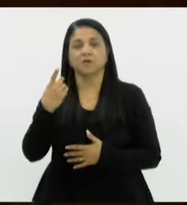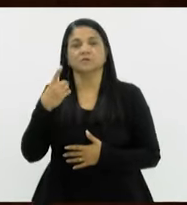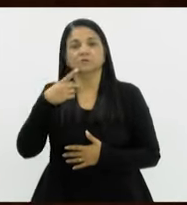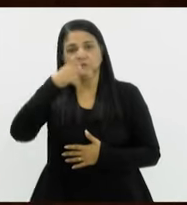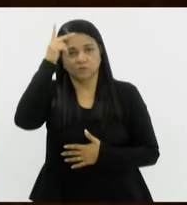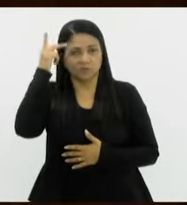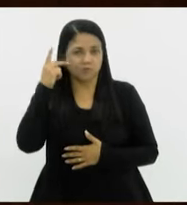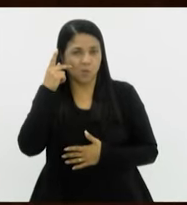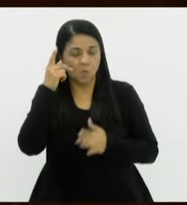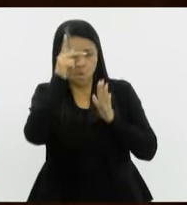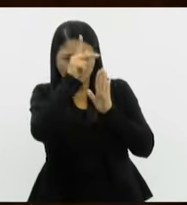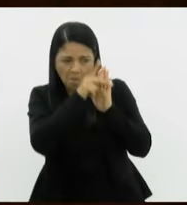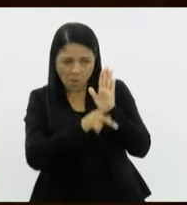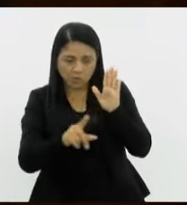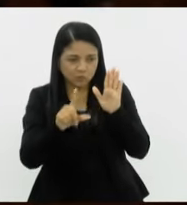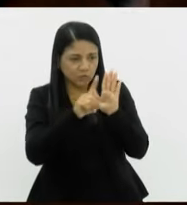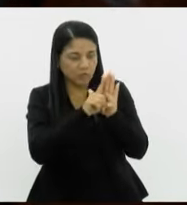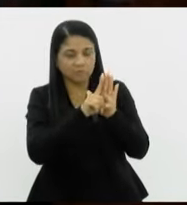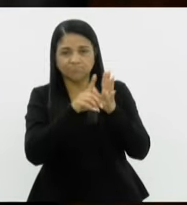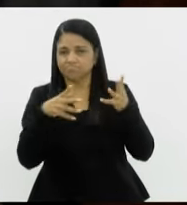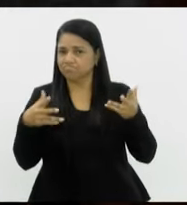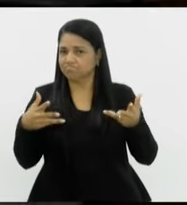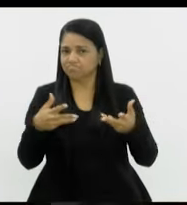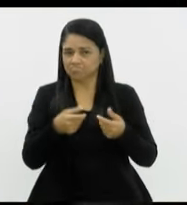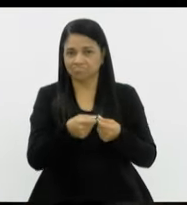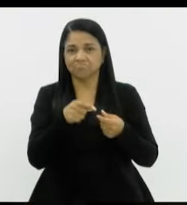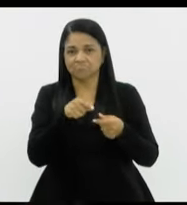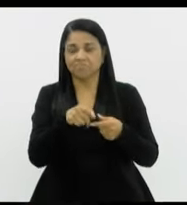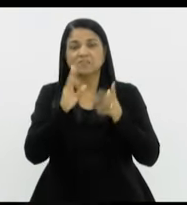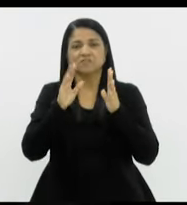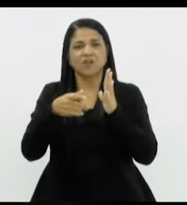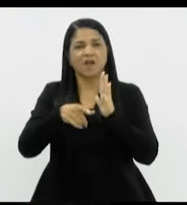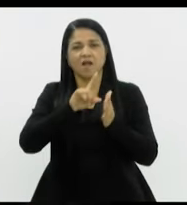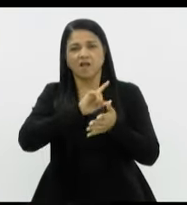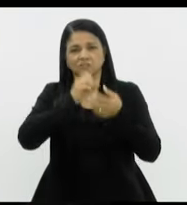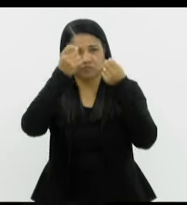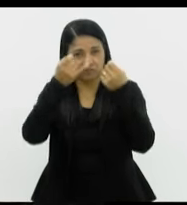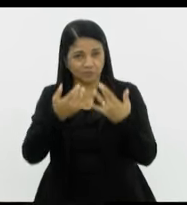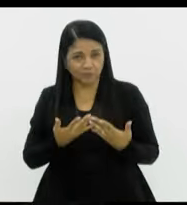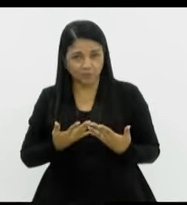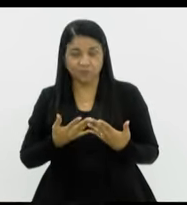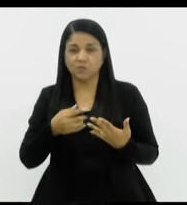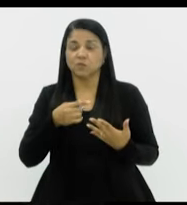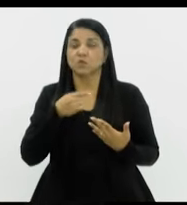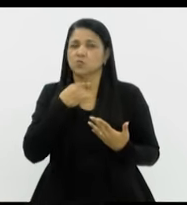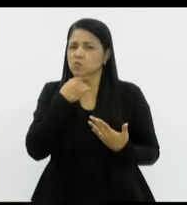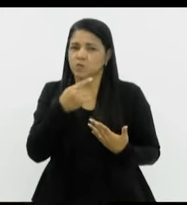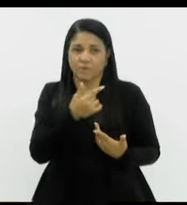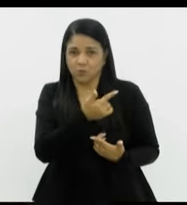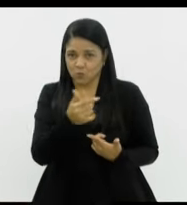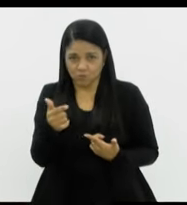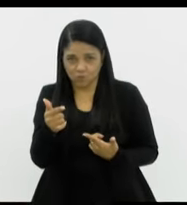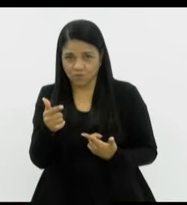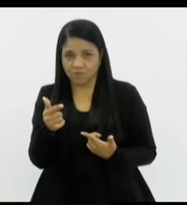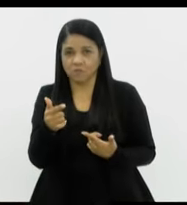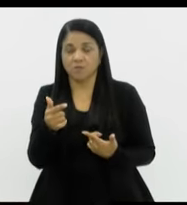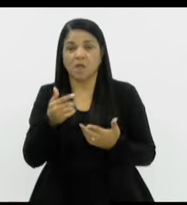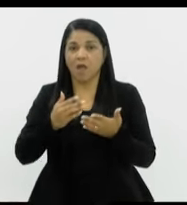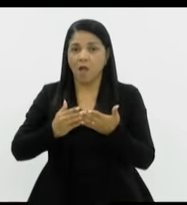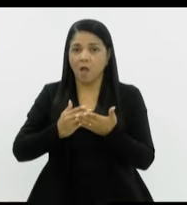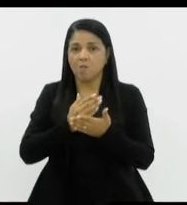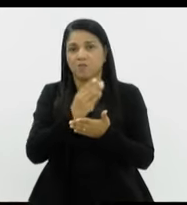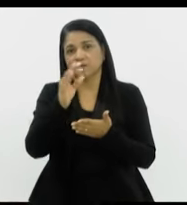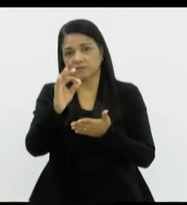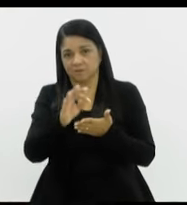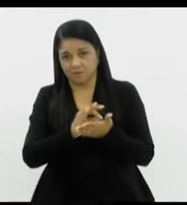projeto, excelentíssimo projeto. Como já foi falado aqui, isso, sem dúvida nenhuma, a partir do momento que for aprovado e